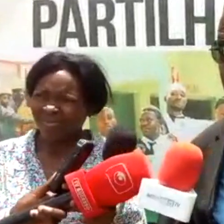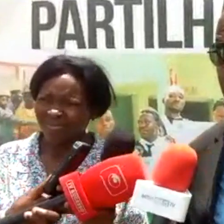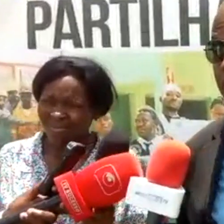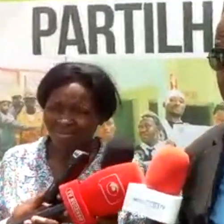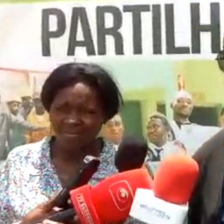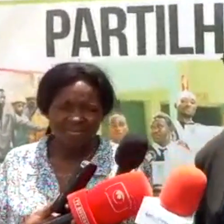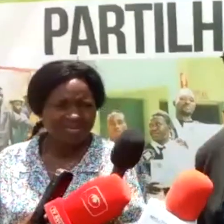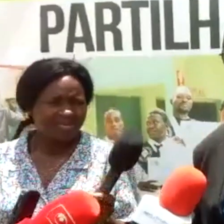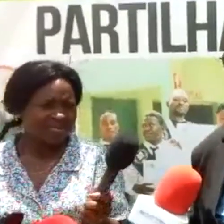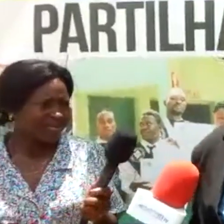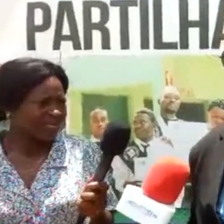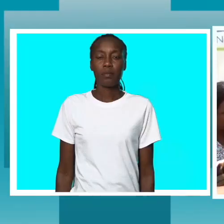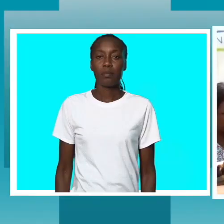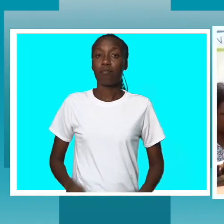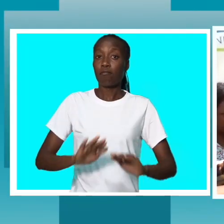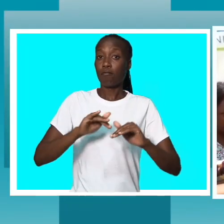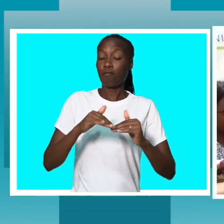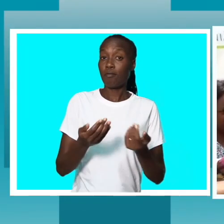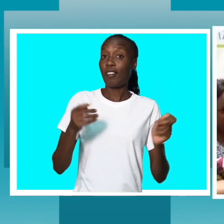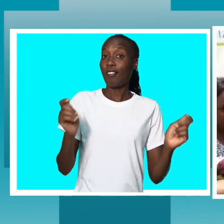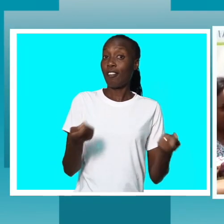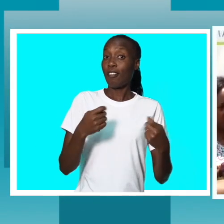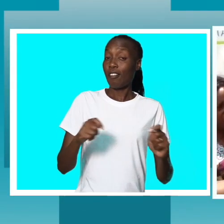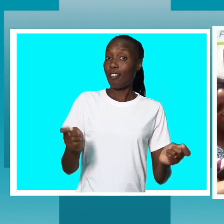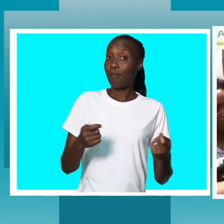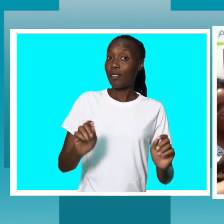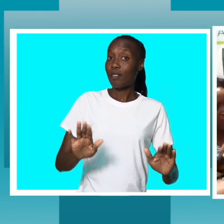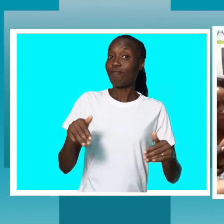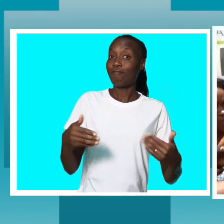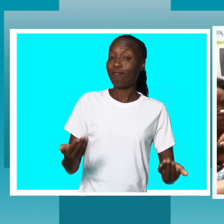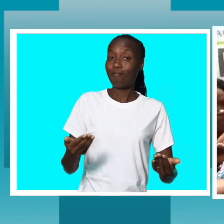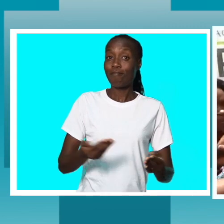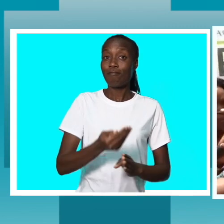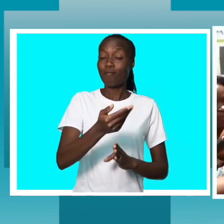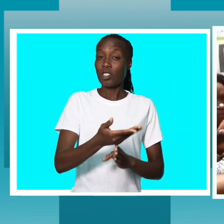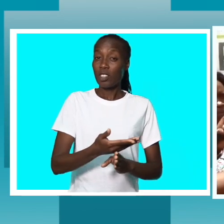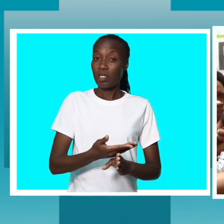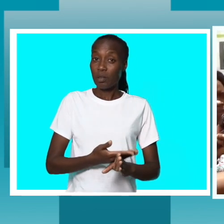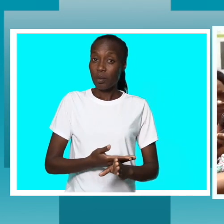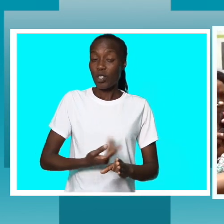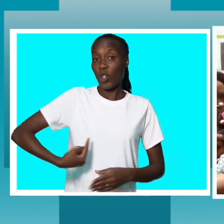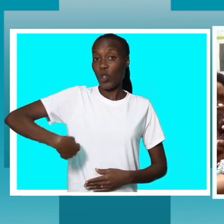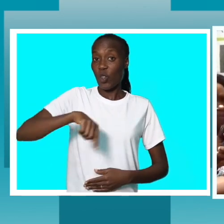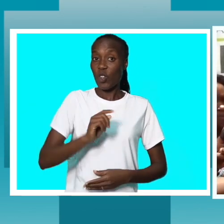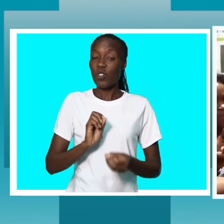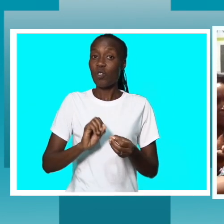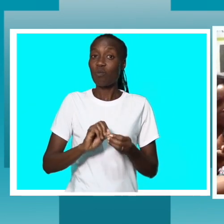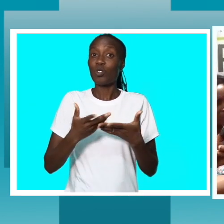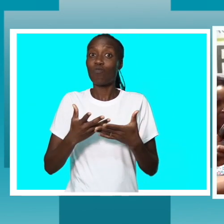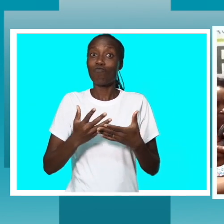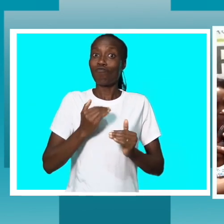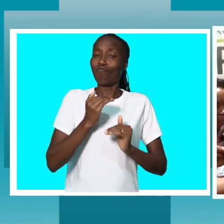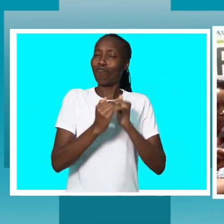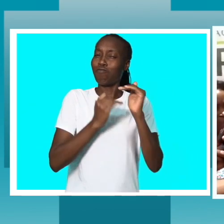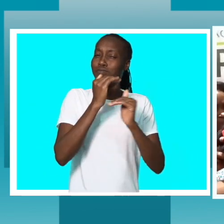direitos da pessoa com deficiência. É um dia de celebração, de grandes experiências que fomos construindo